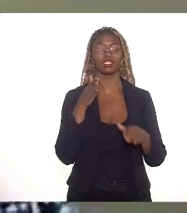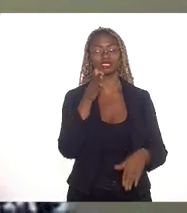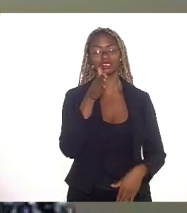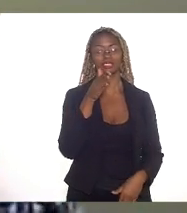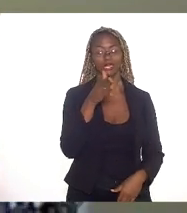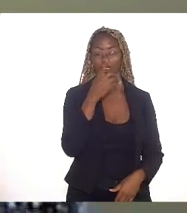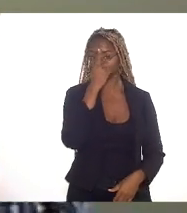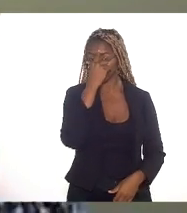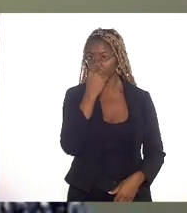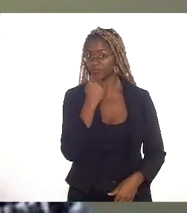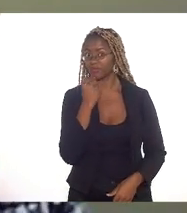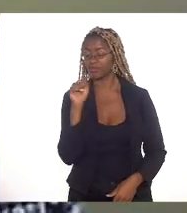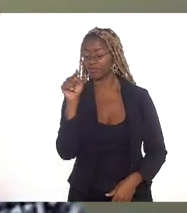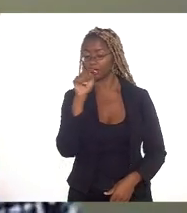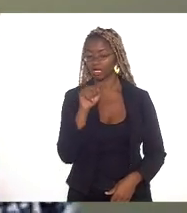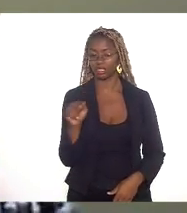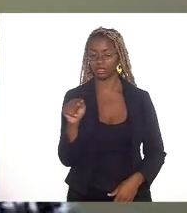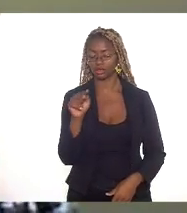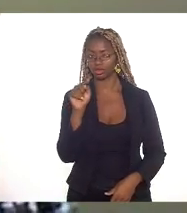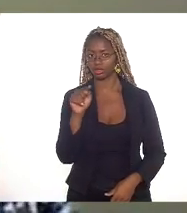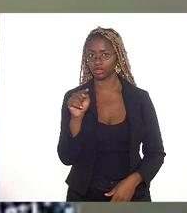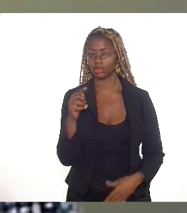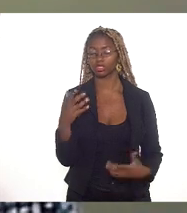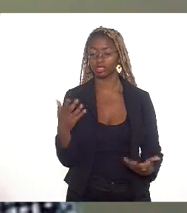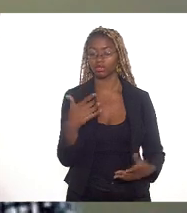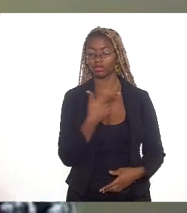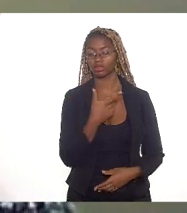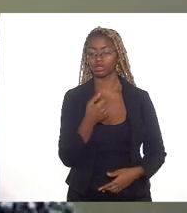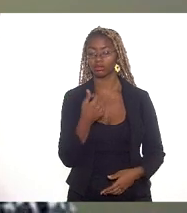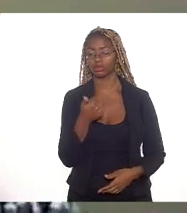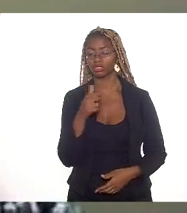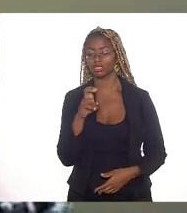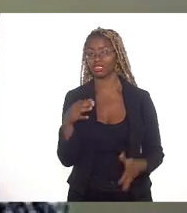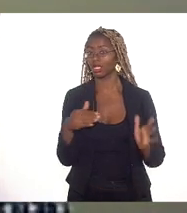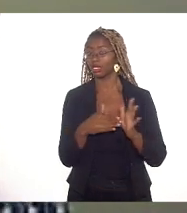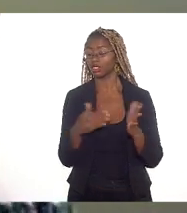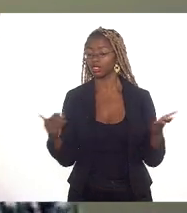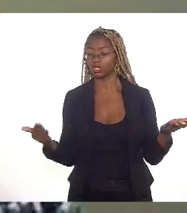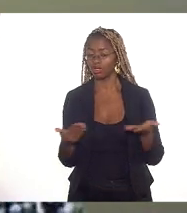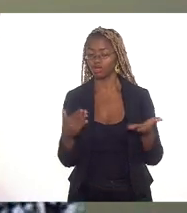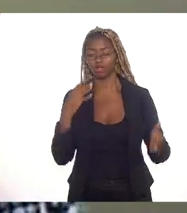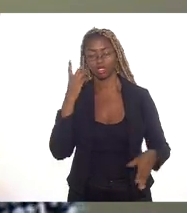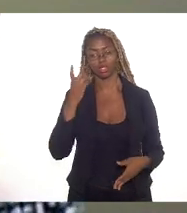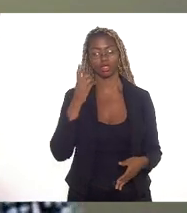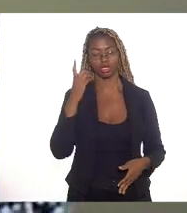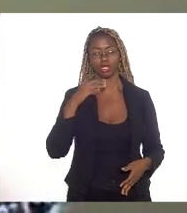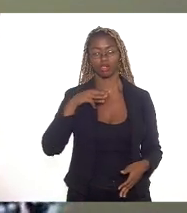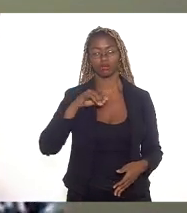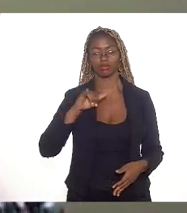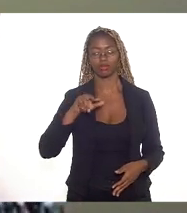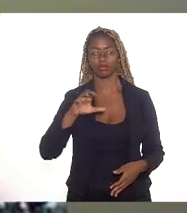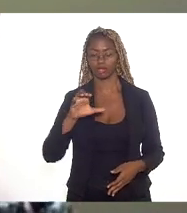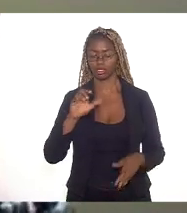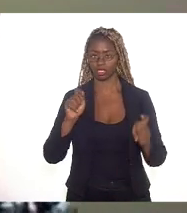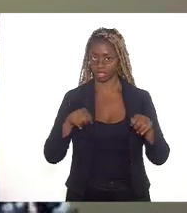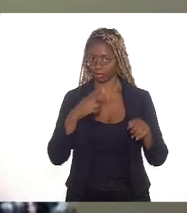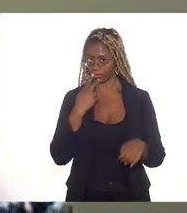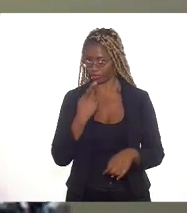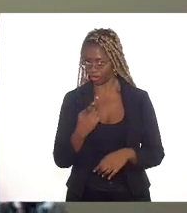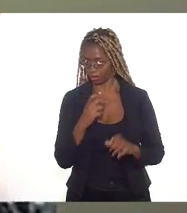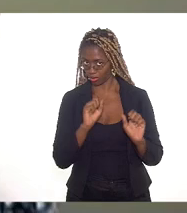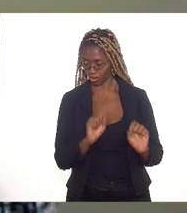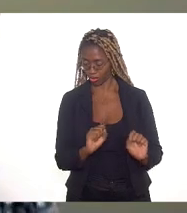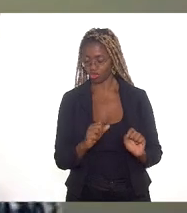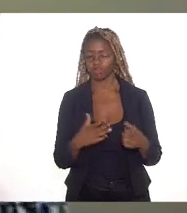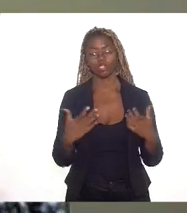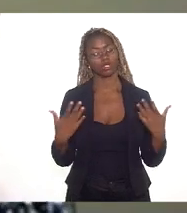imagens. De 2015 até os dias de hoje, o deputado Carlos Mink pode dar o seu testemunho, nós temos